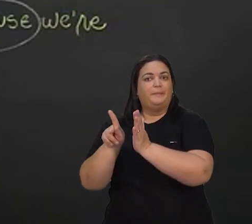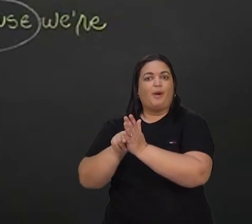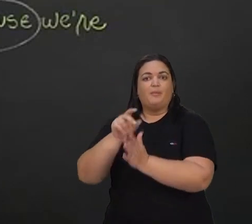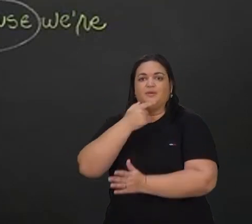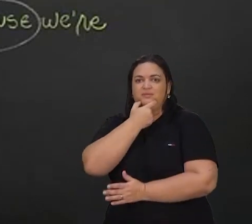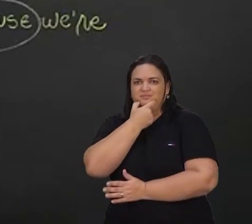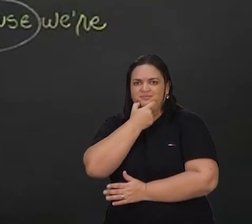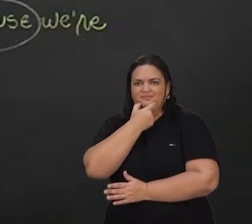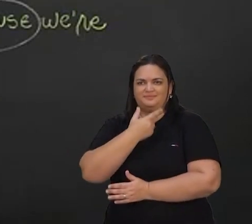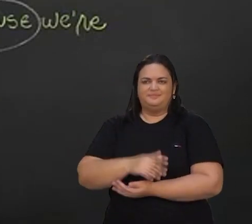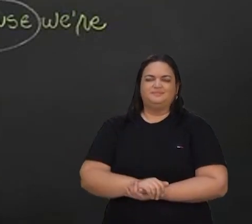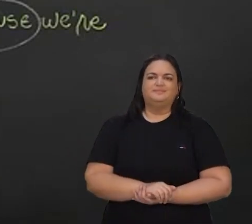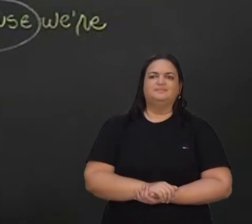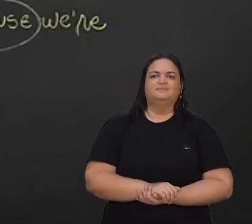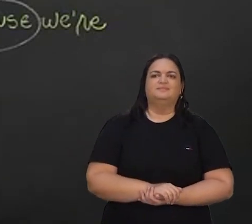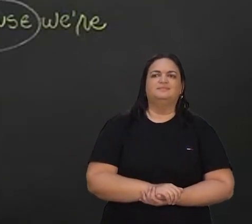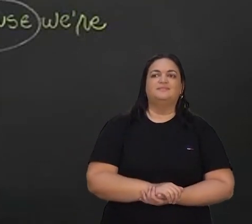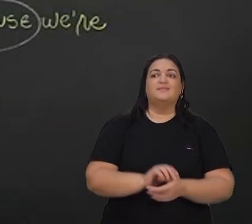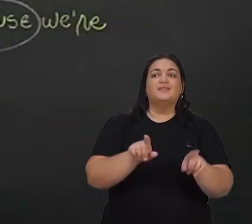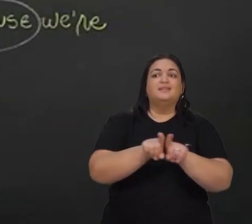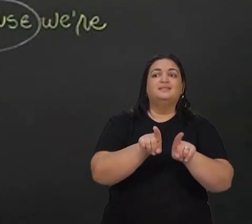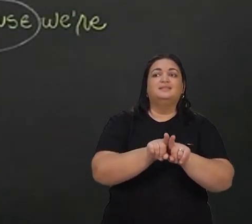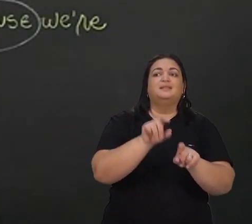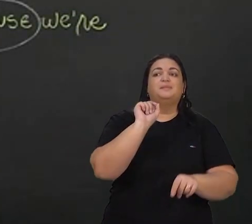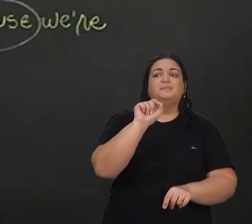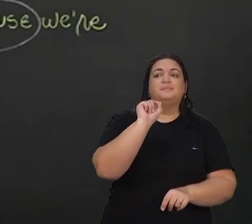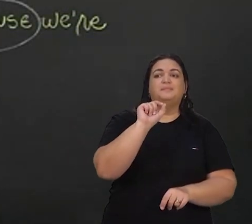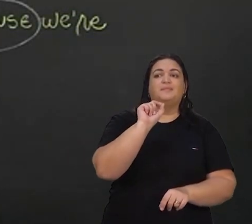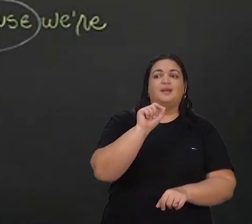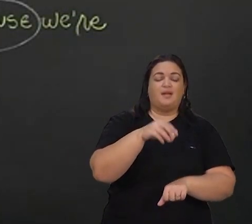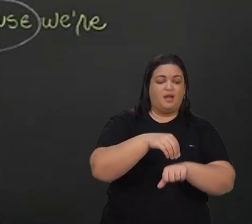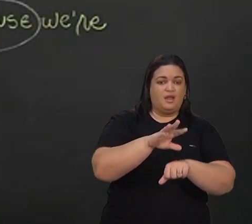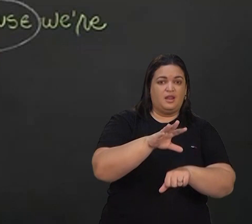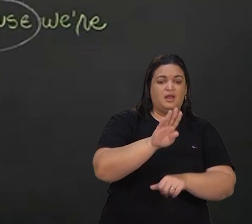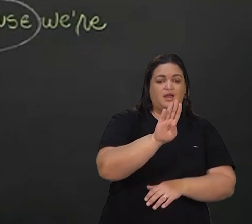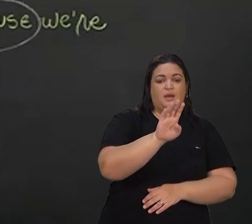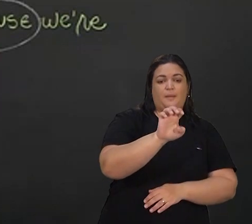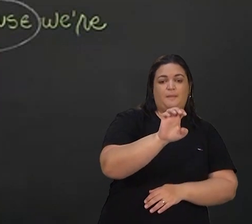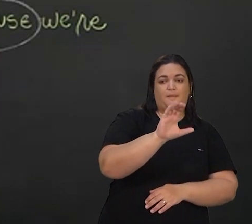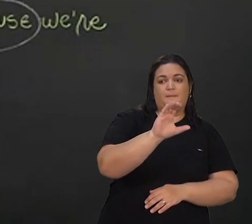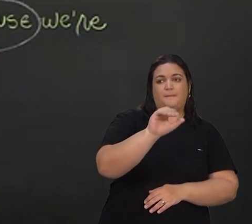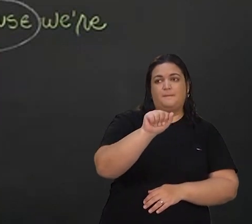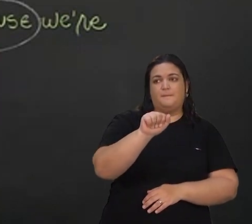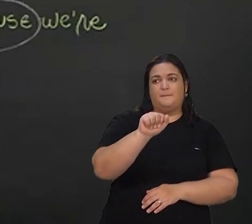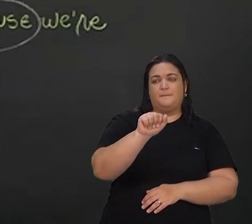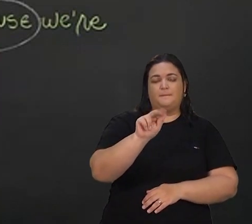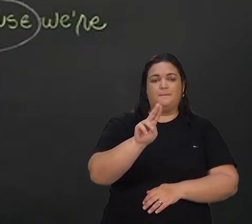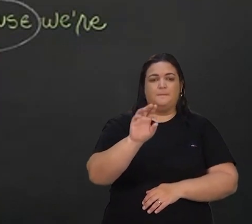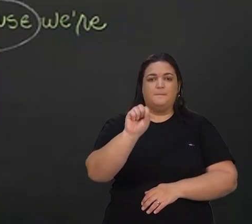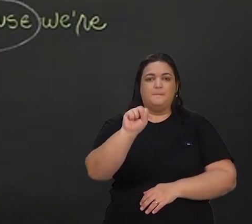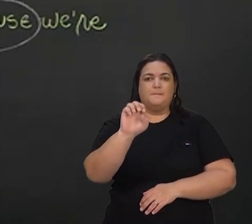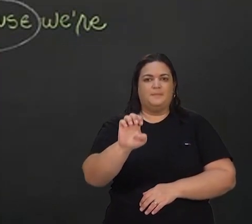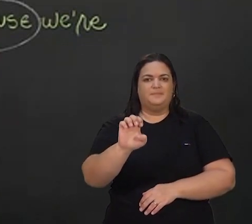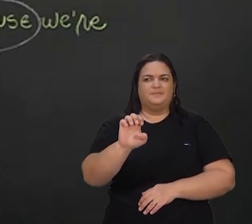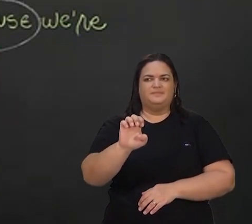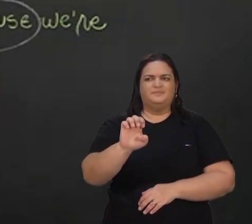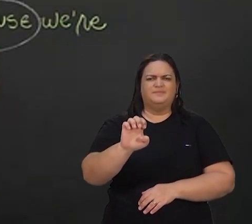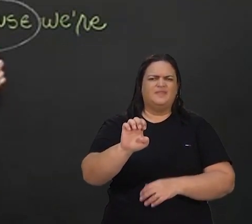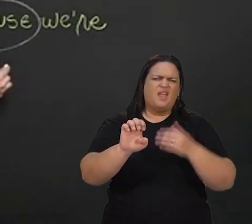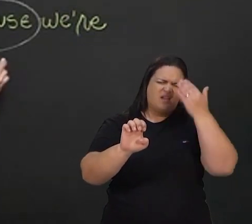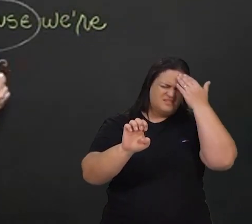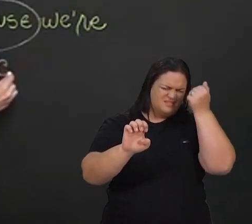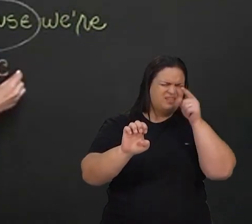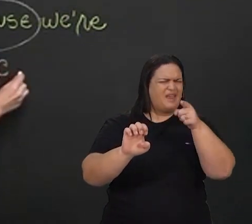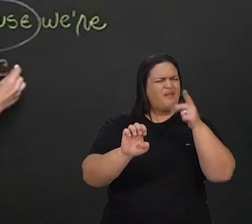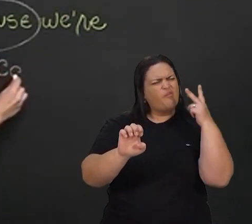também trago uma outra curiosidade, que é o because. Eu acho que, abaixo não, tenho certeza que você já viu